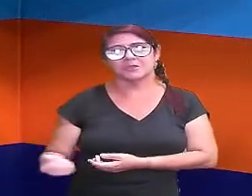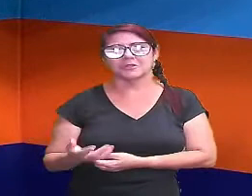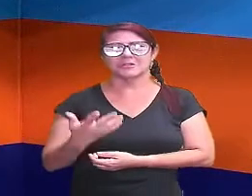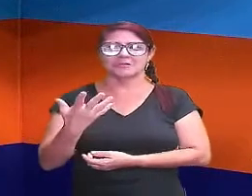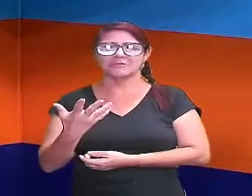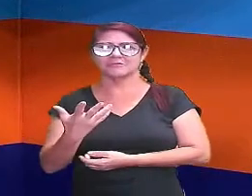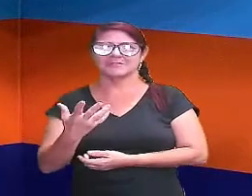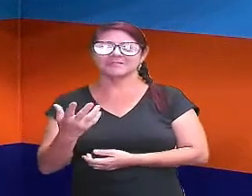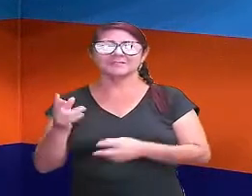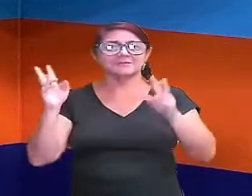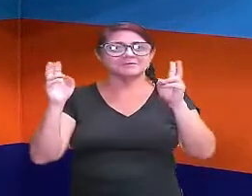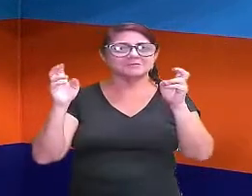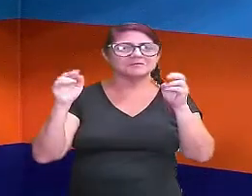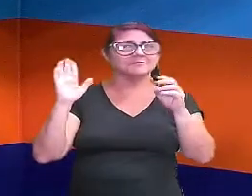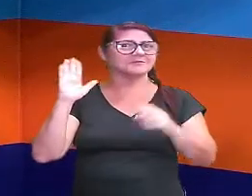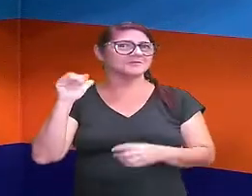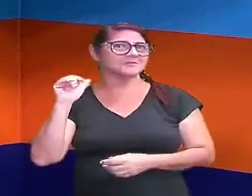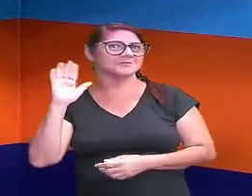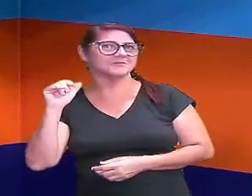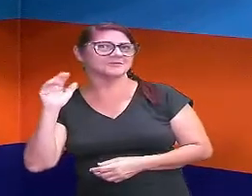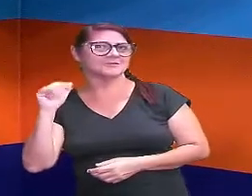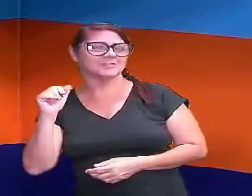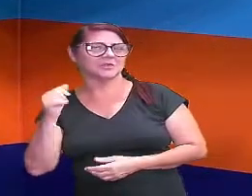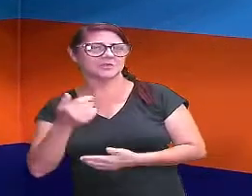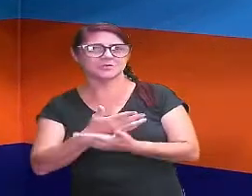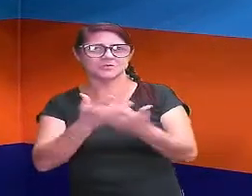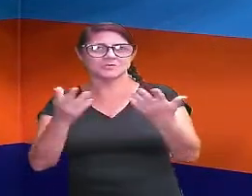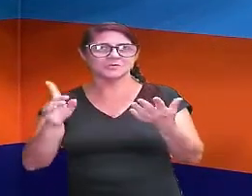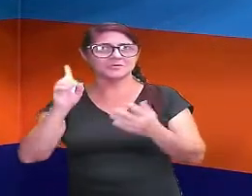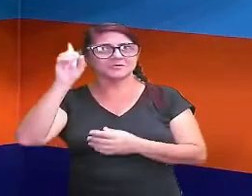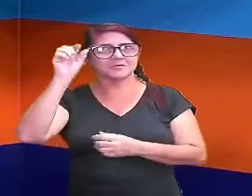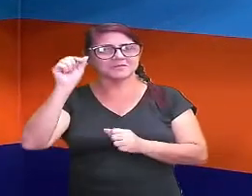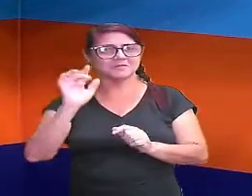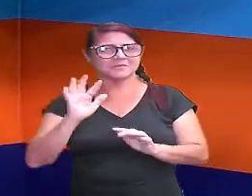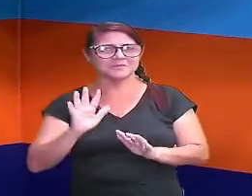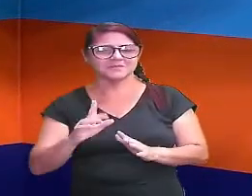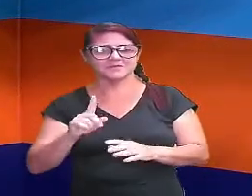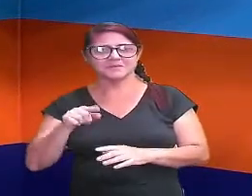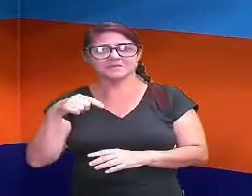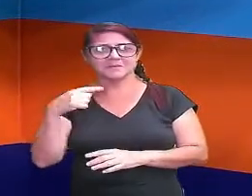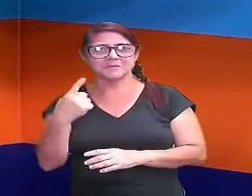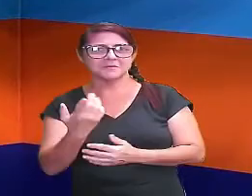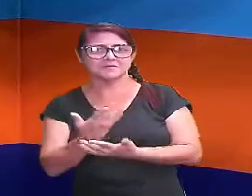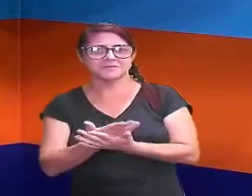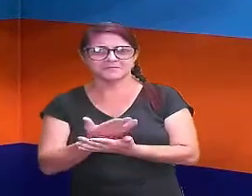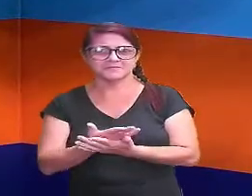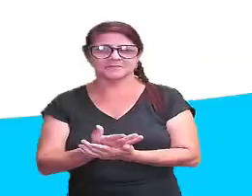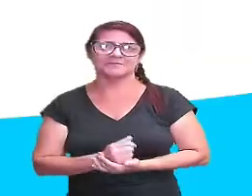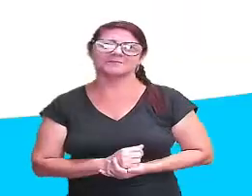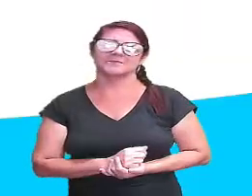aprender, tá bom? Tchau, tchau. Todos fiquem com Deus e até a próxima aula. Tchau.